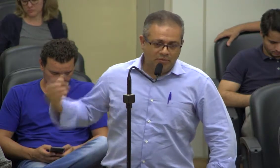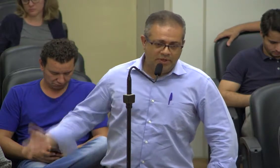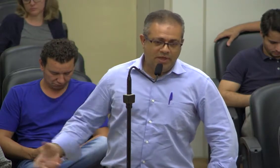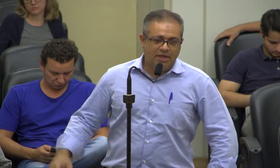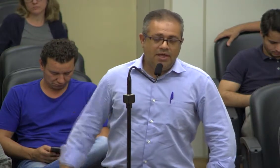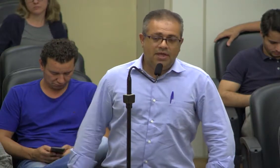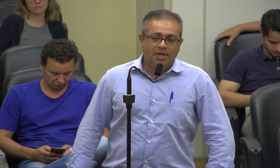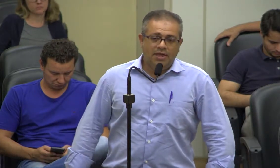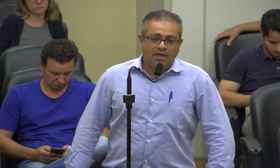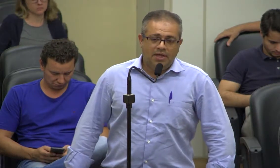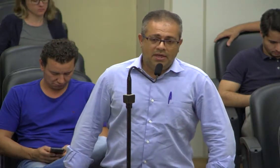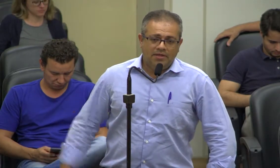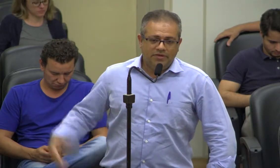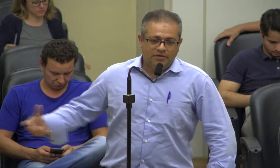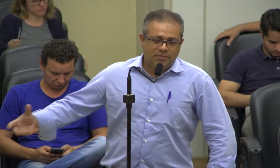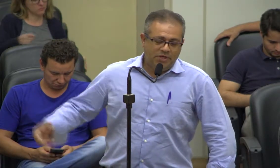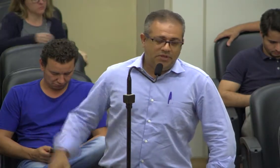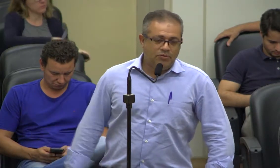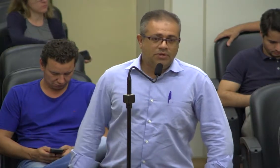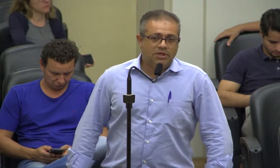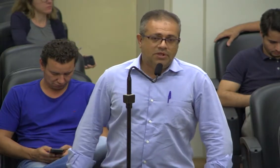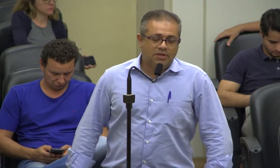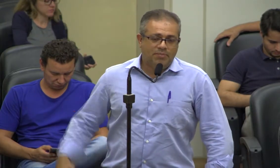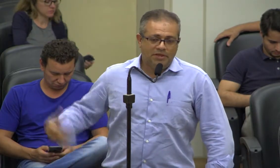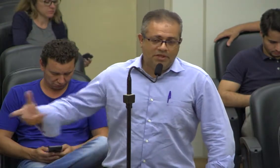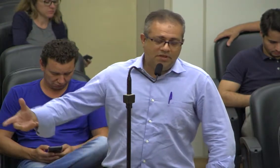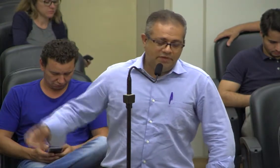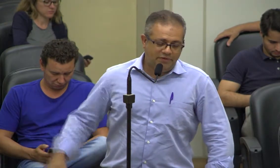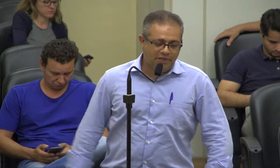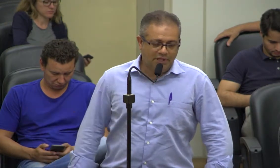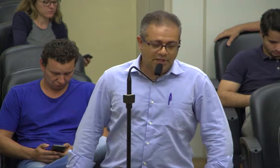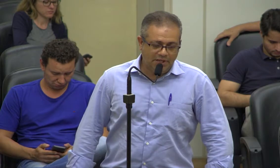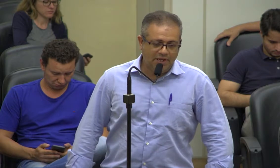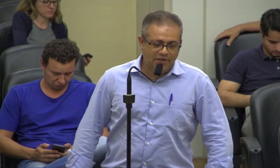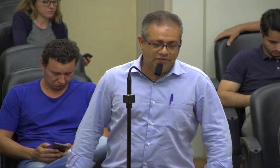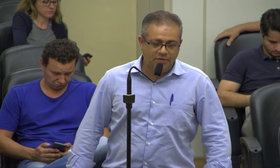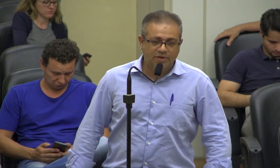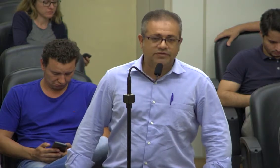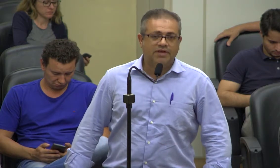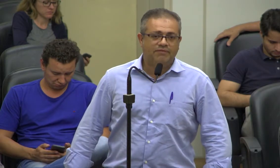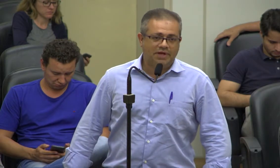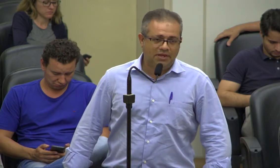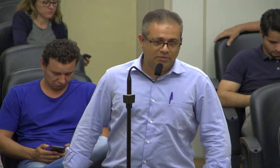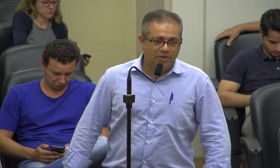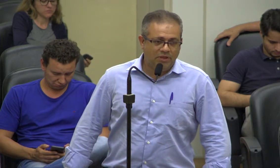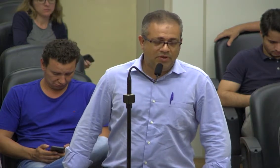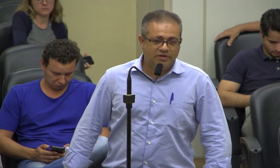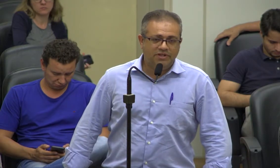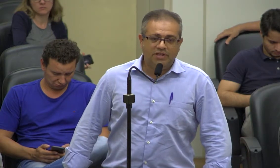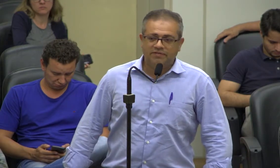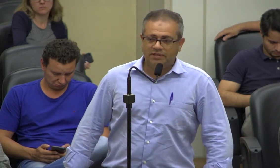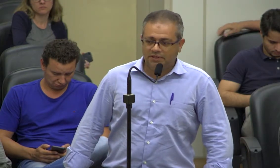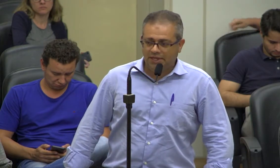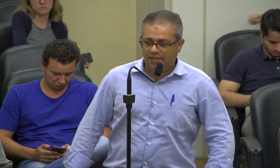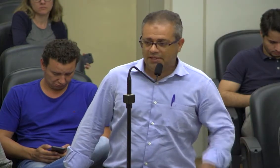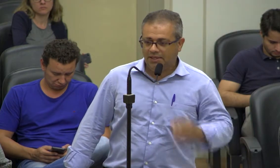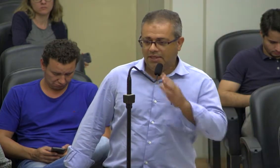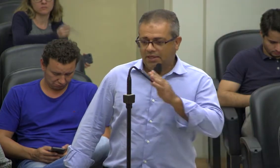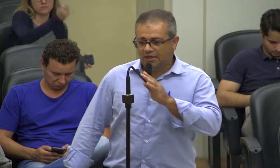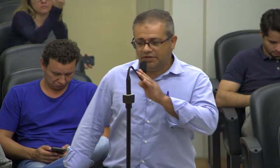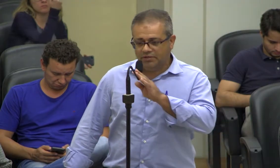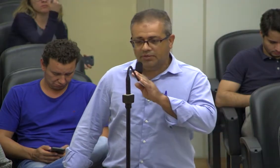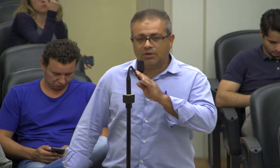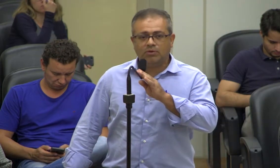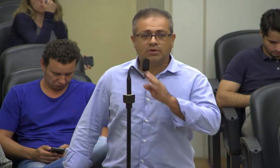proprietário, com quem é grande empreendedor que pretende investir naquela região, eu acho que é válido. Eu acho que a gente tem que sentar.